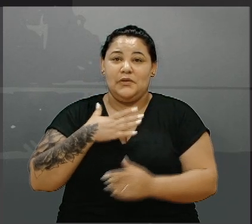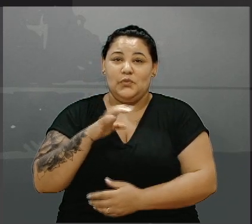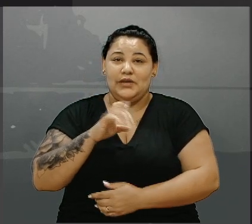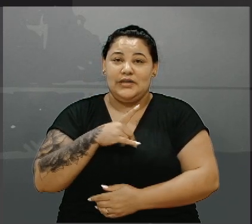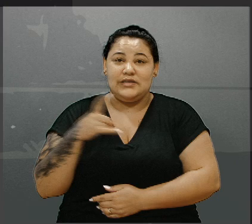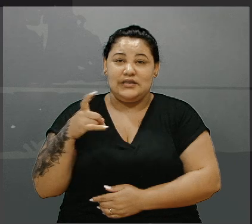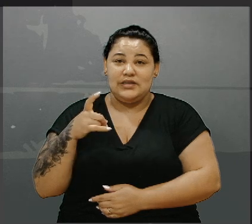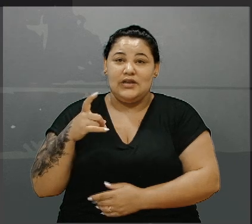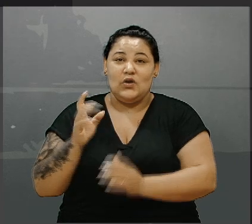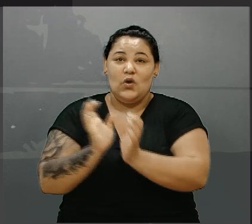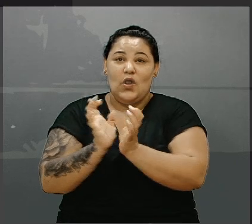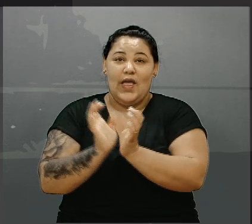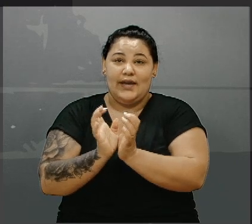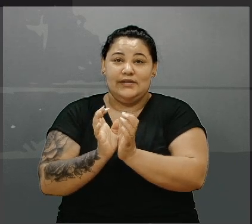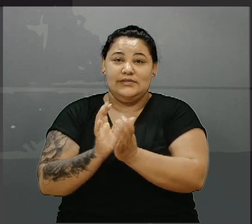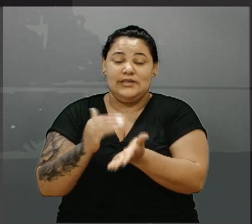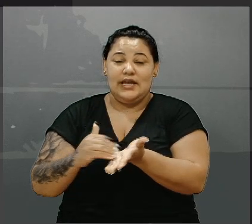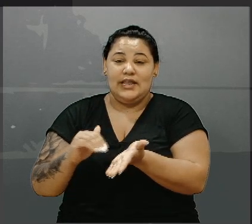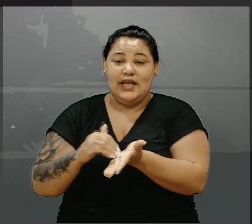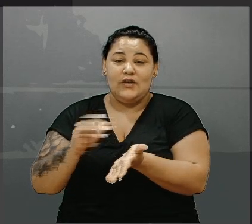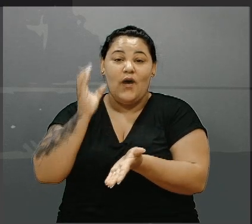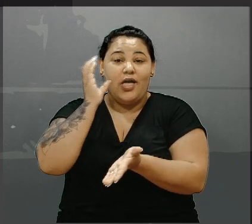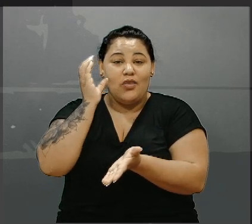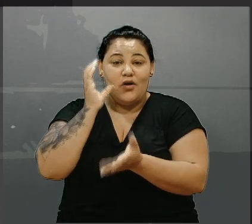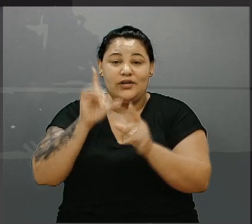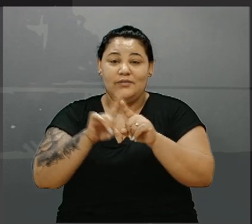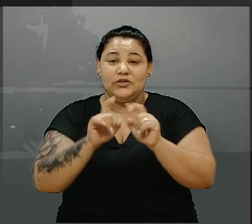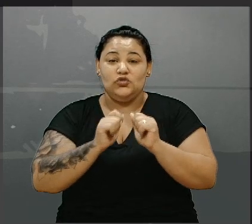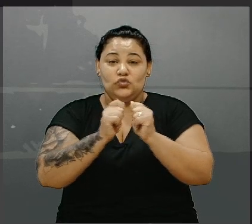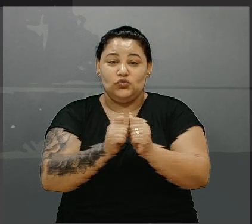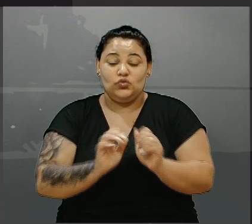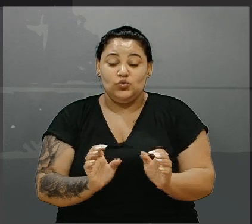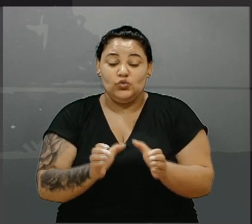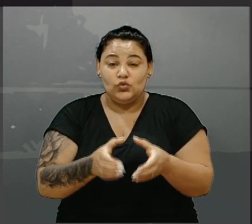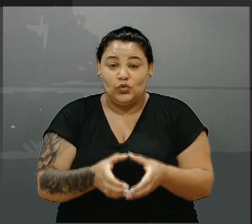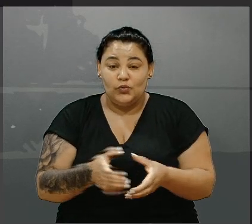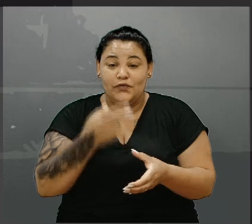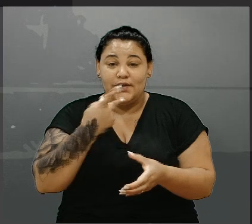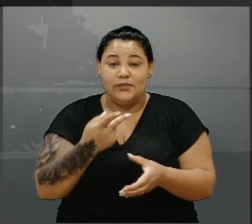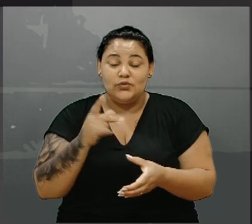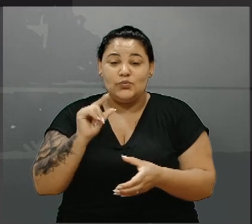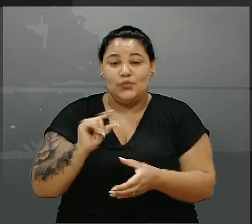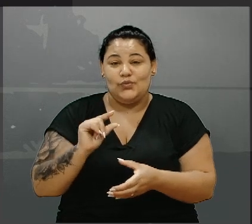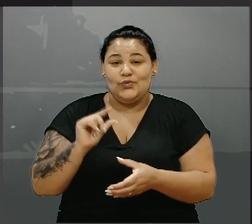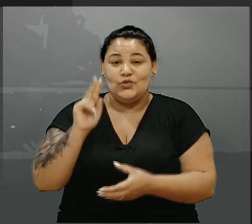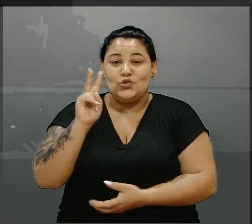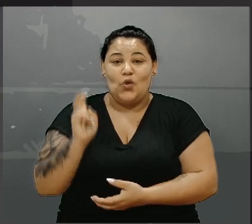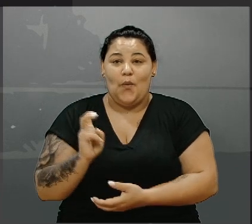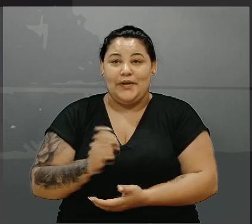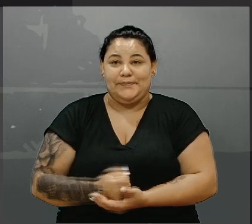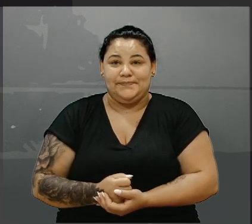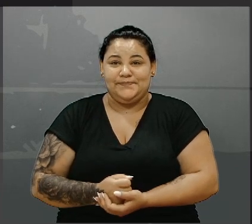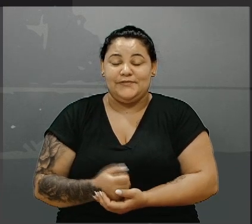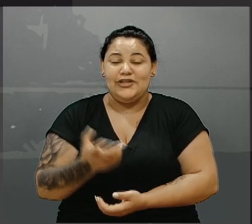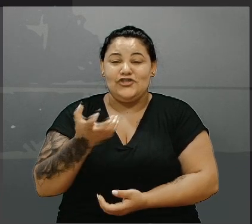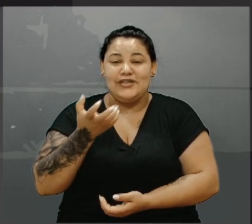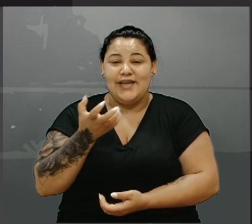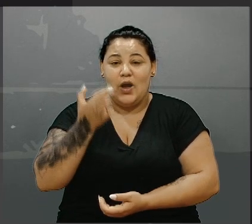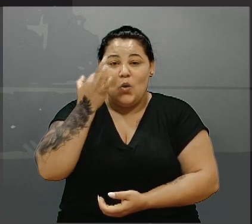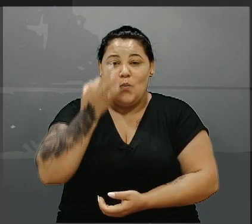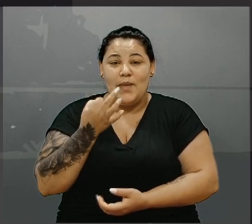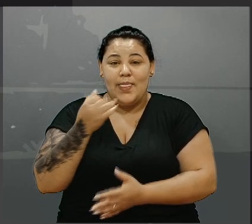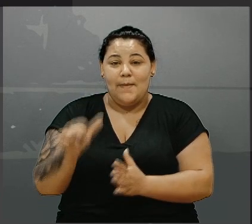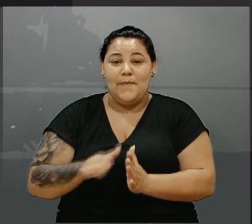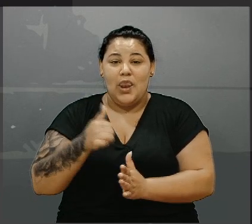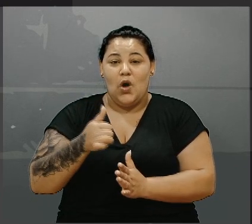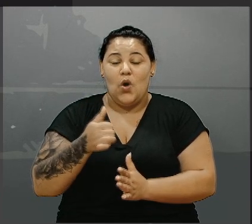o secretário Cadori, e com a sua equipe falamos um pouco sobre isso, queríamos entender melhor qual é o planejamento da